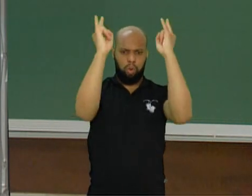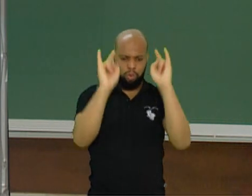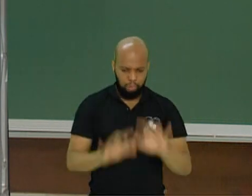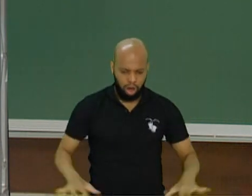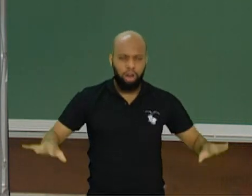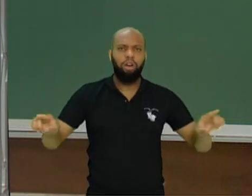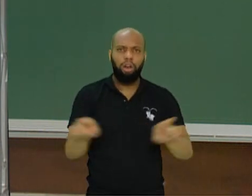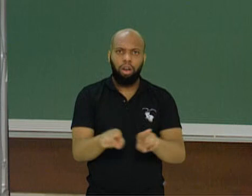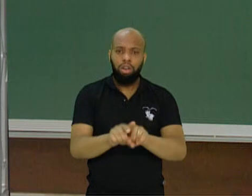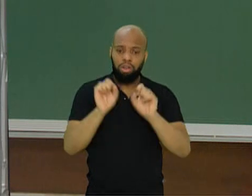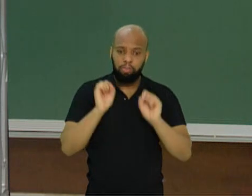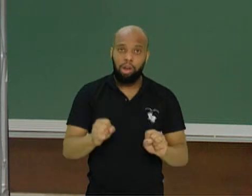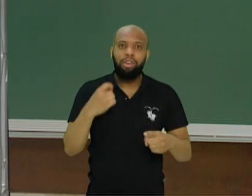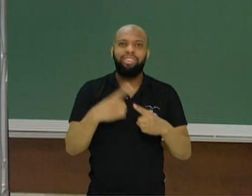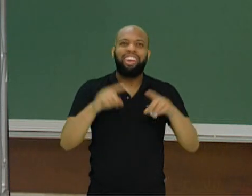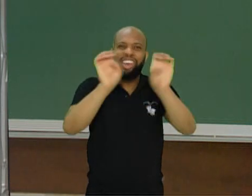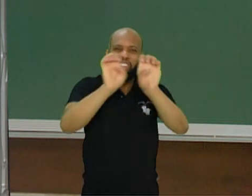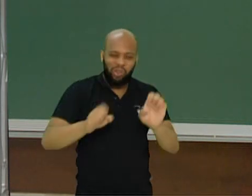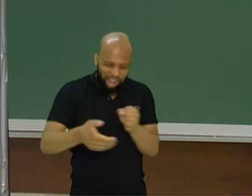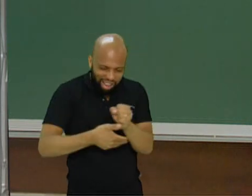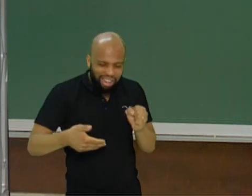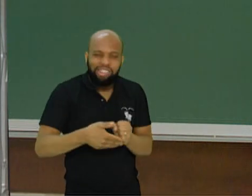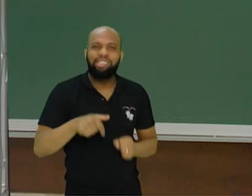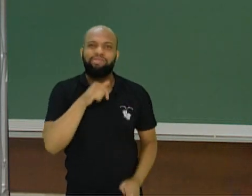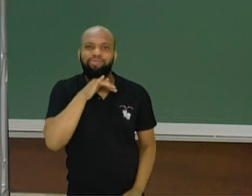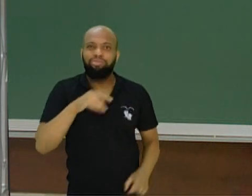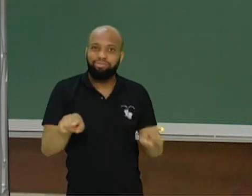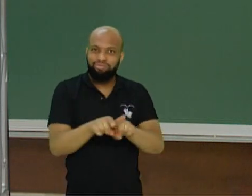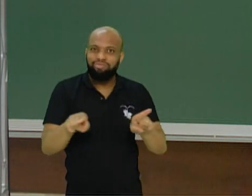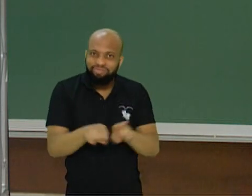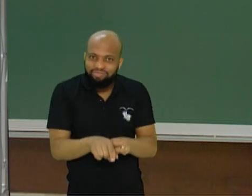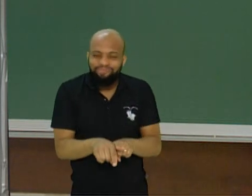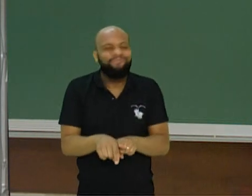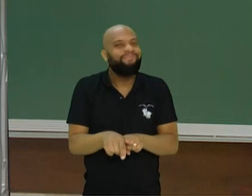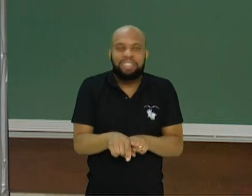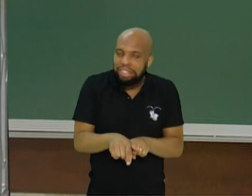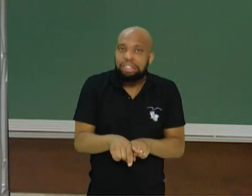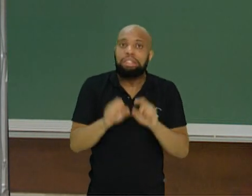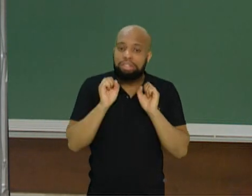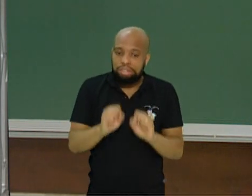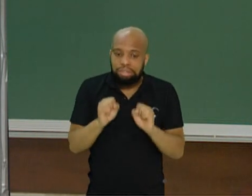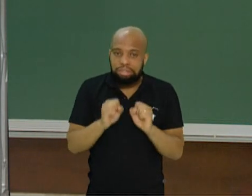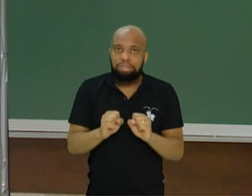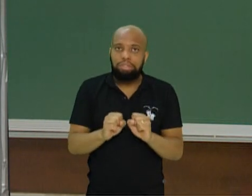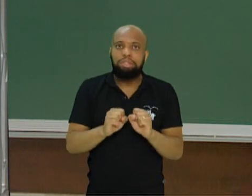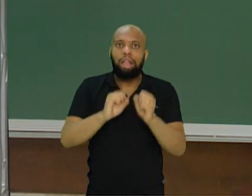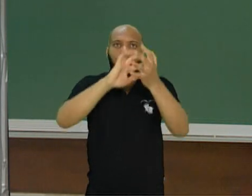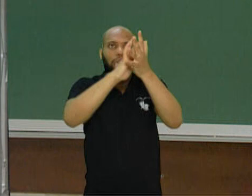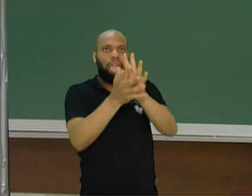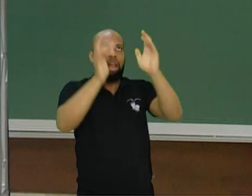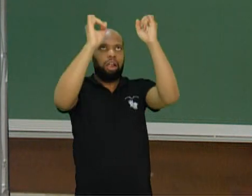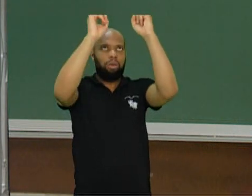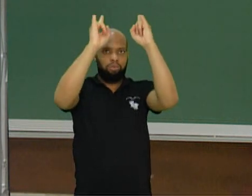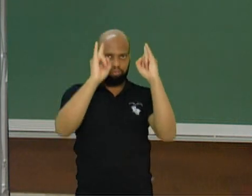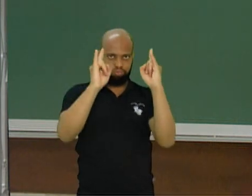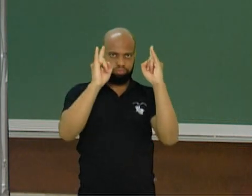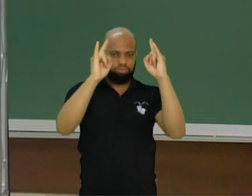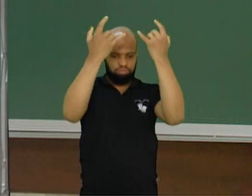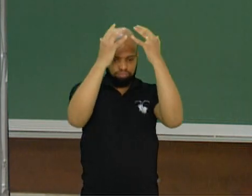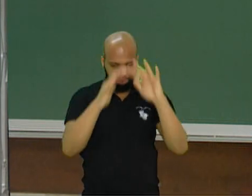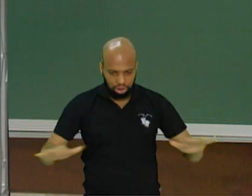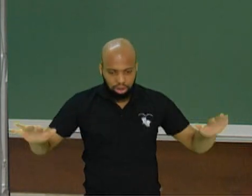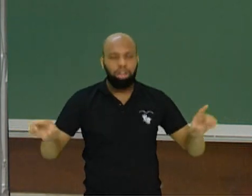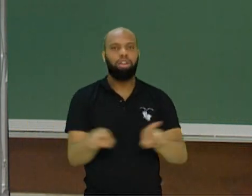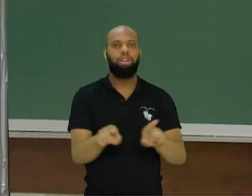sua infraestrutura já não está boa, né? A sua estrutura já não está boa. Então, e sem contar as